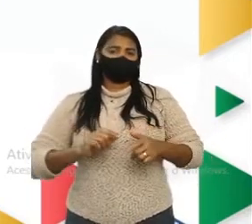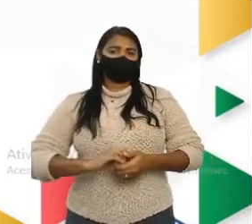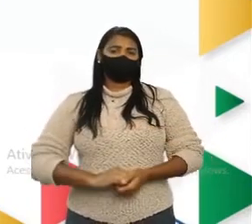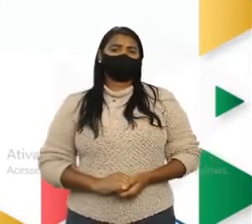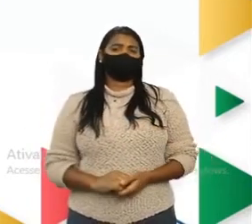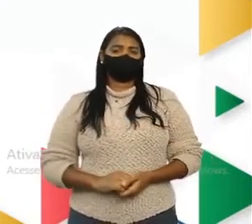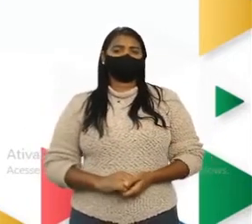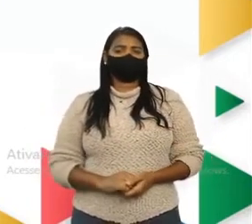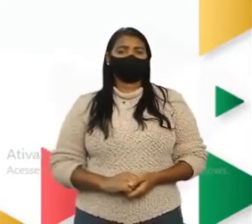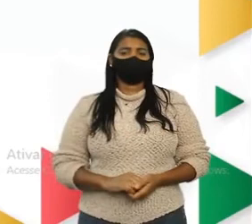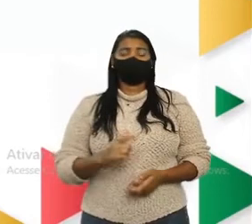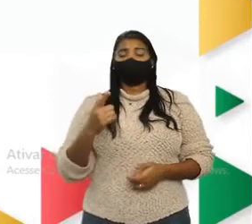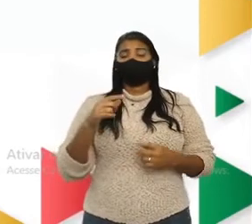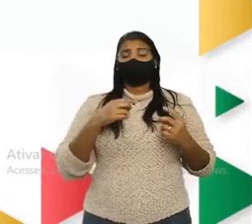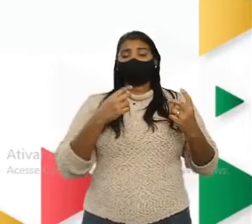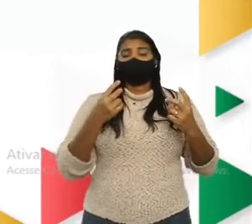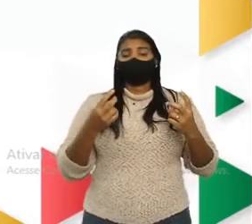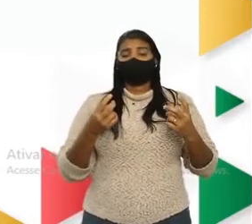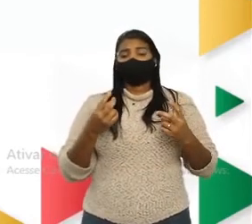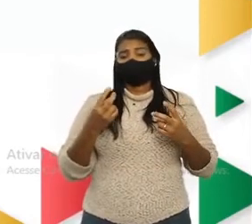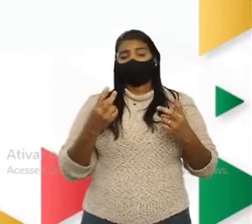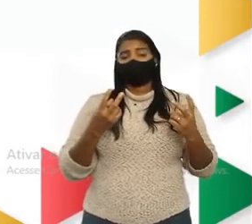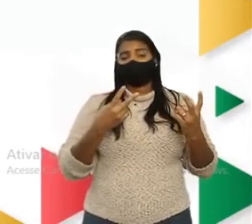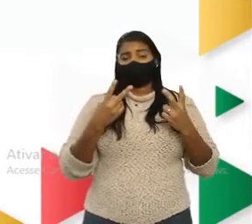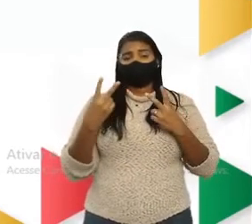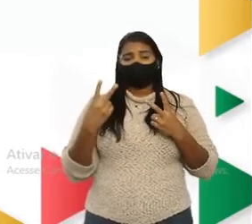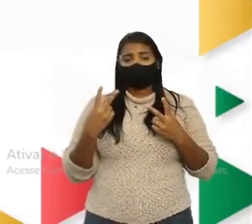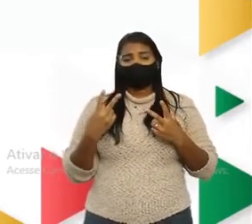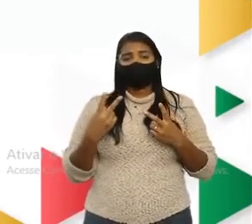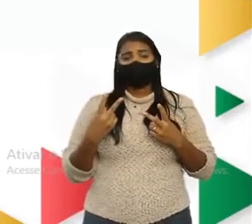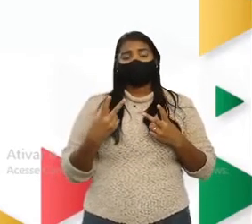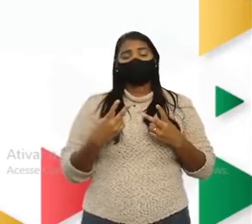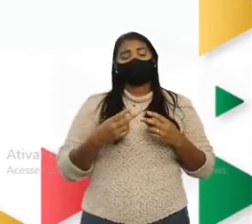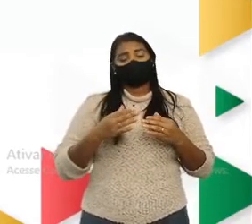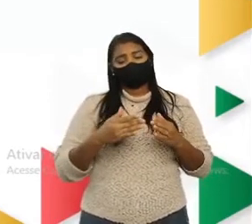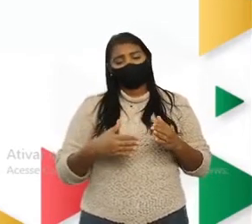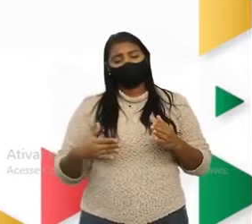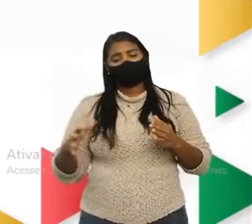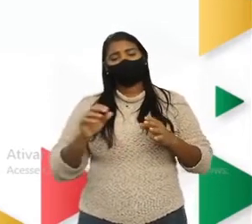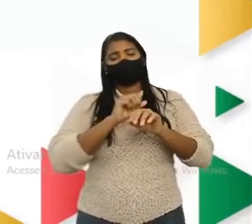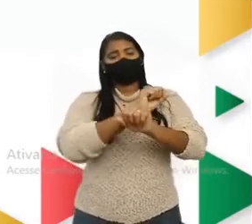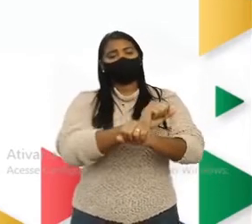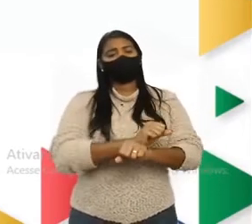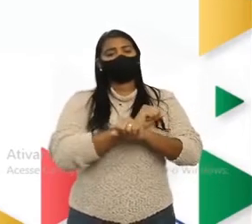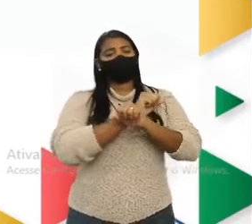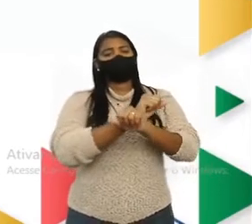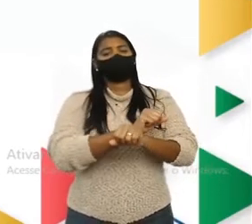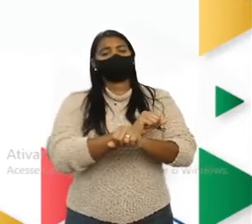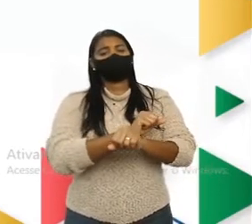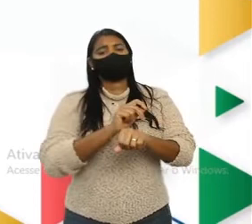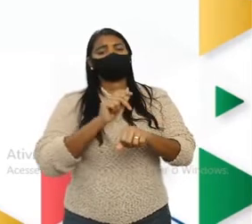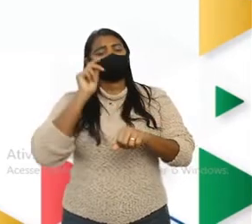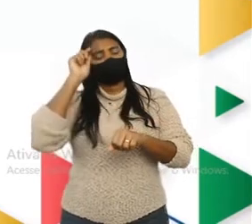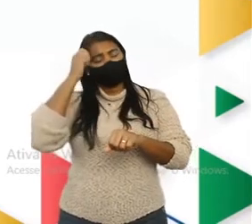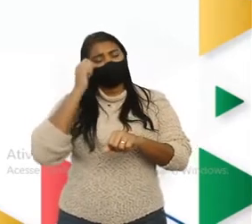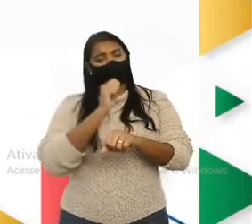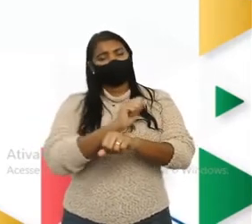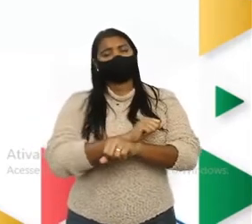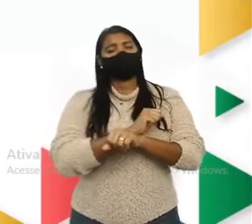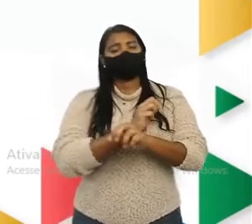trabalho, ele não era visto, né, durante o período da escravidão como algo